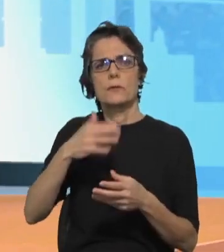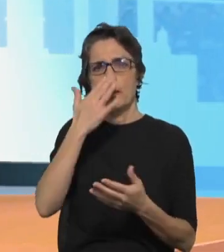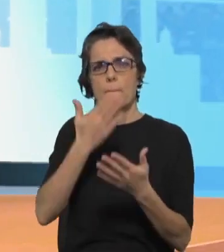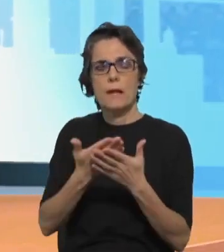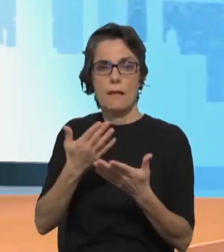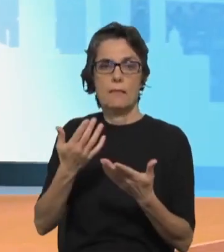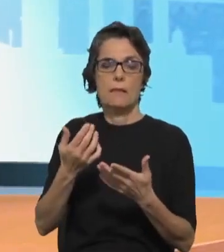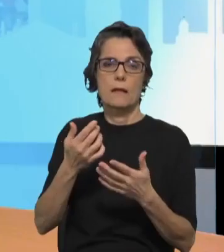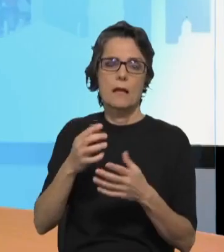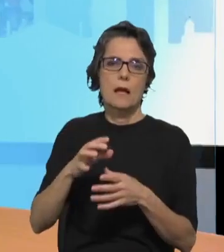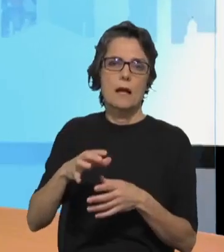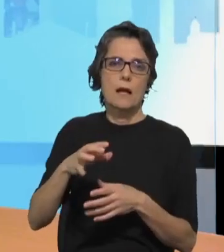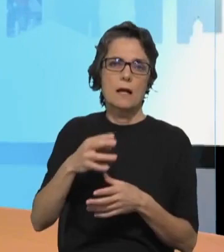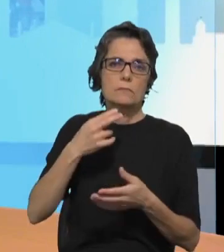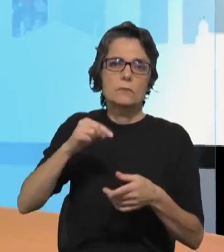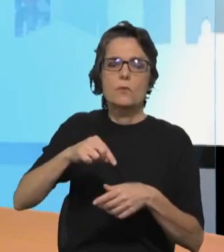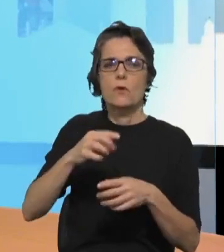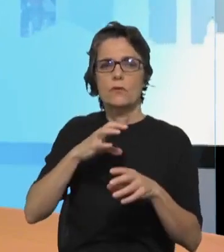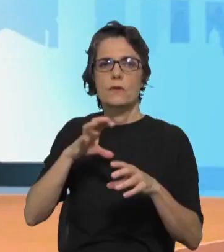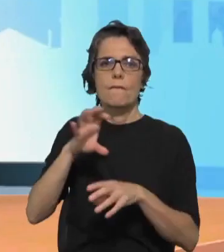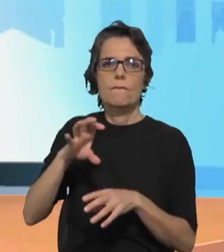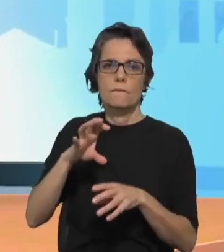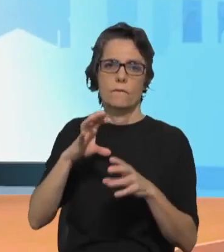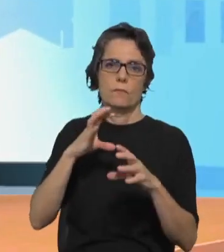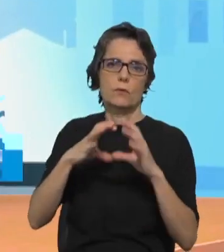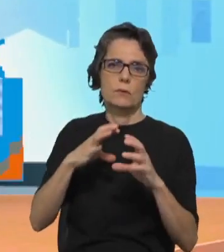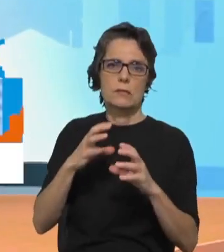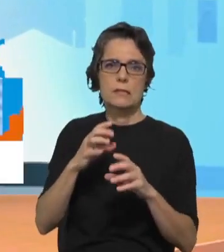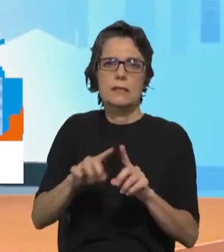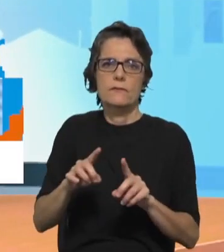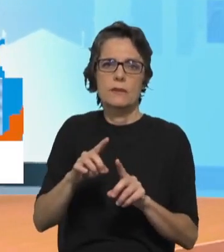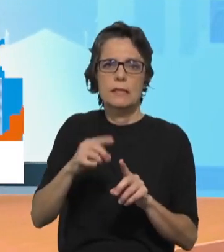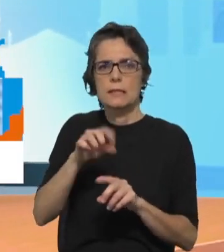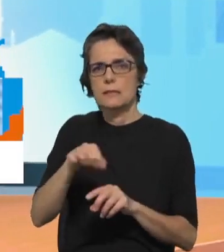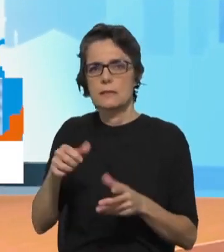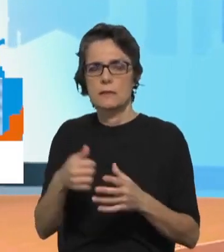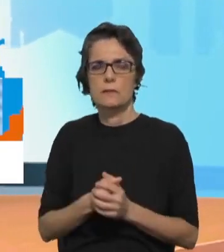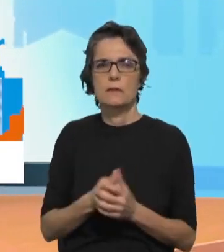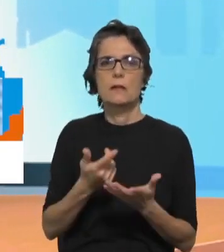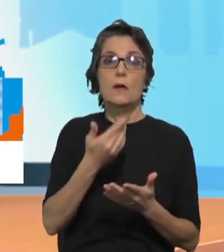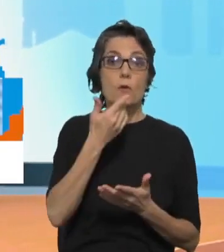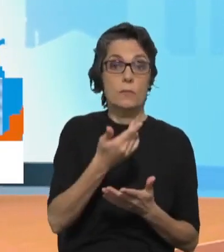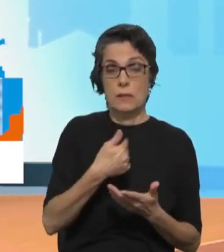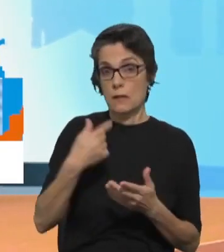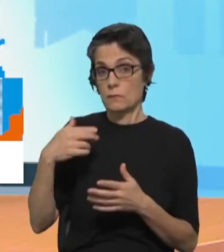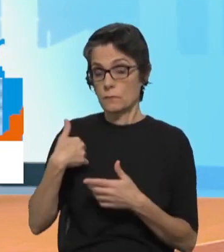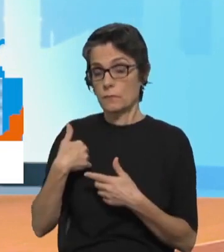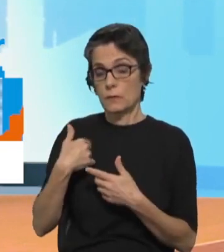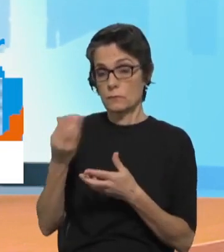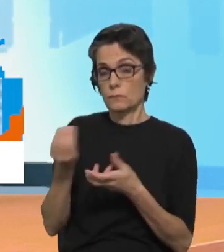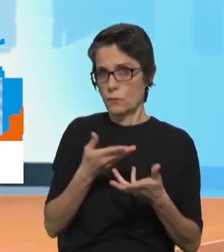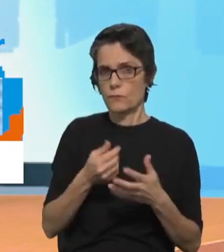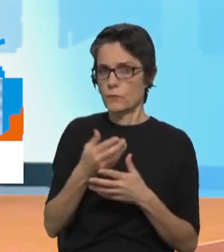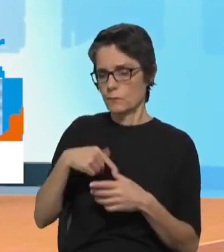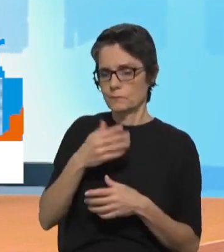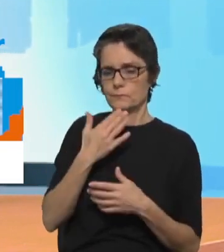novos desafios à forma como comunicamos hoje? Antes de mais, boa tarde, obrigado pelo convite. Obrigada a nós. Certamente, se é verdade que